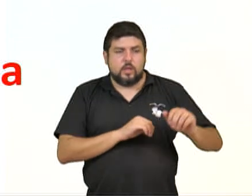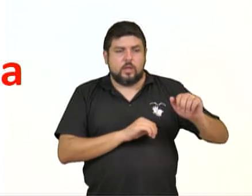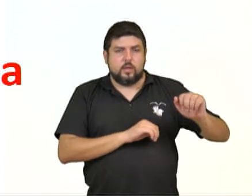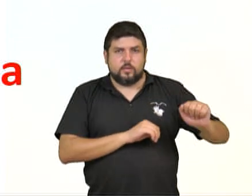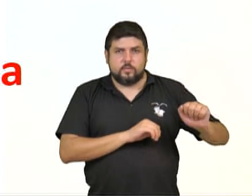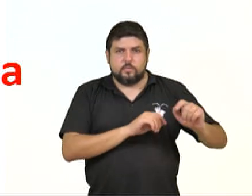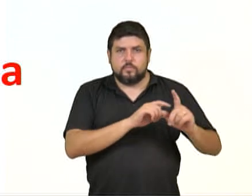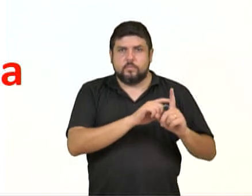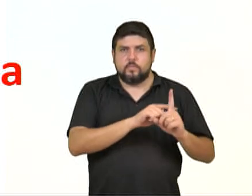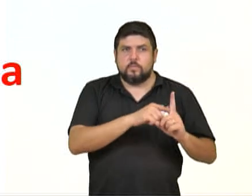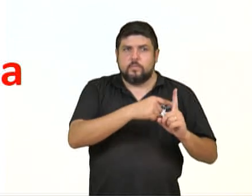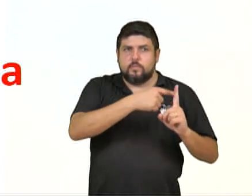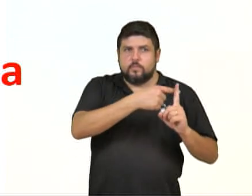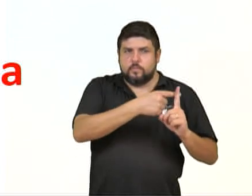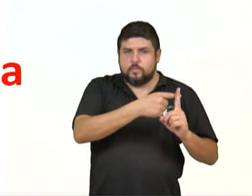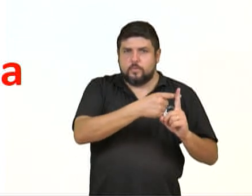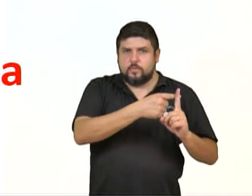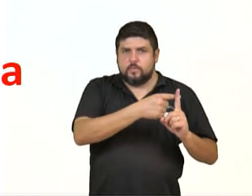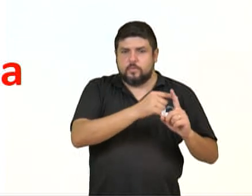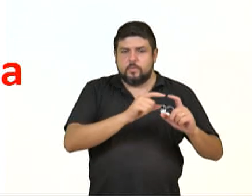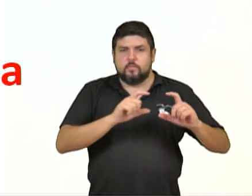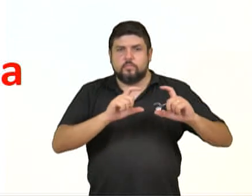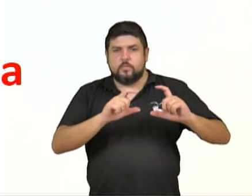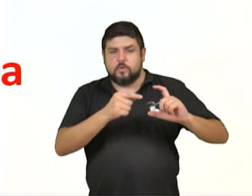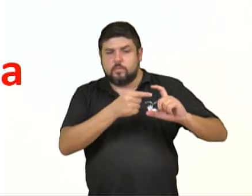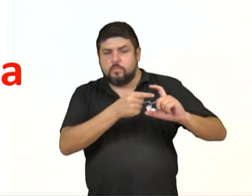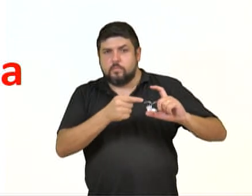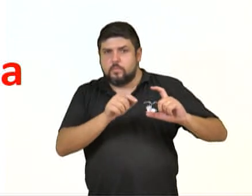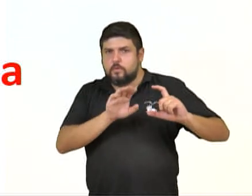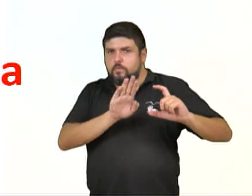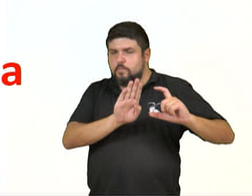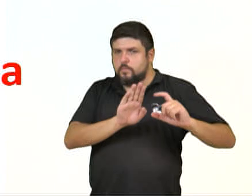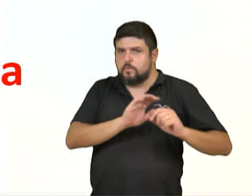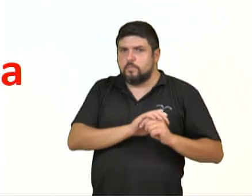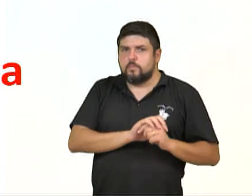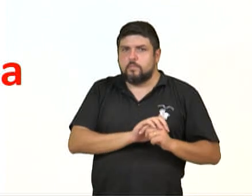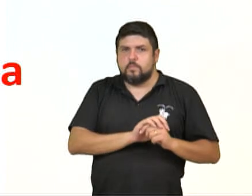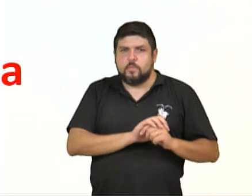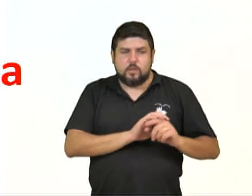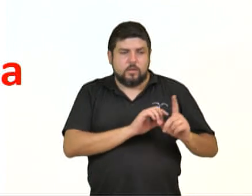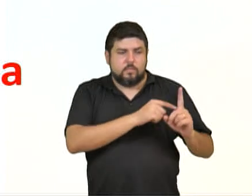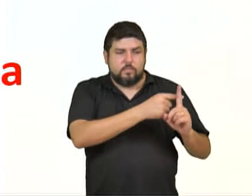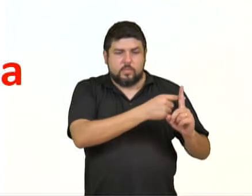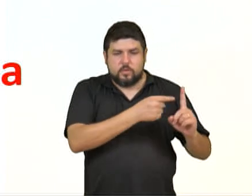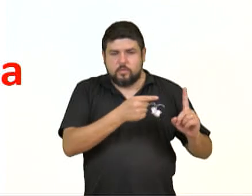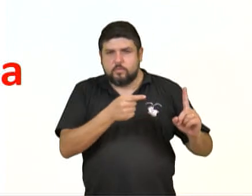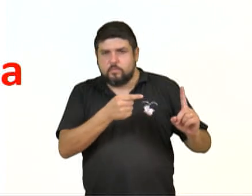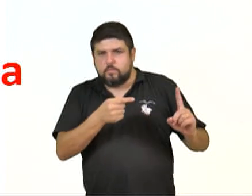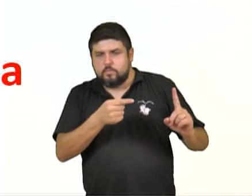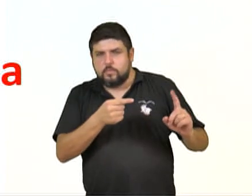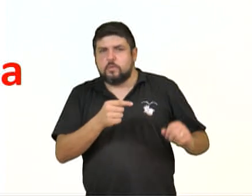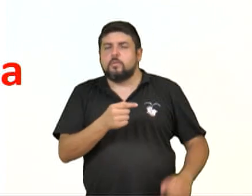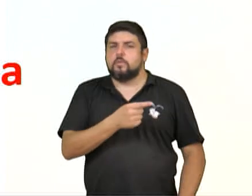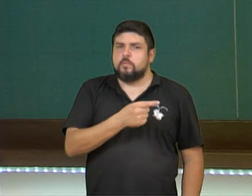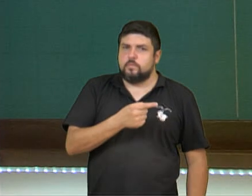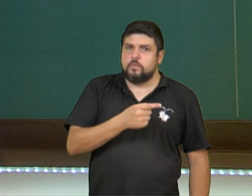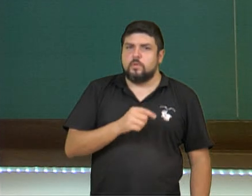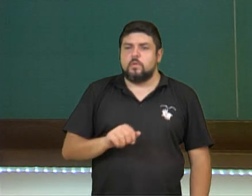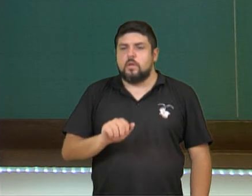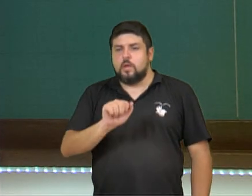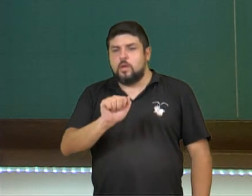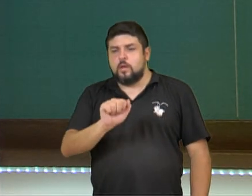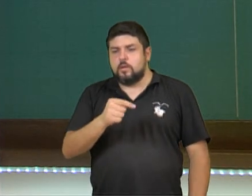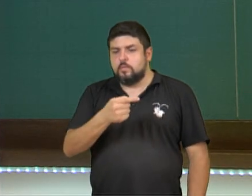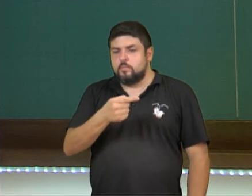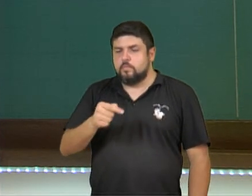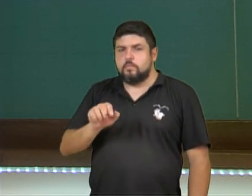mais o termo menos b, mais com menos vai ficar menos. A menos b ao quadrado. Então, na